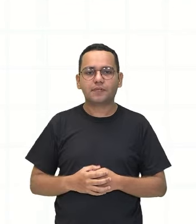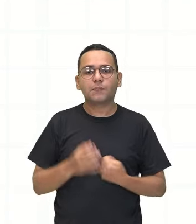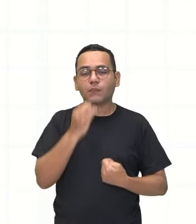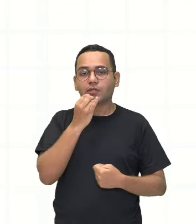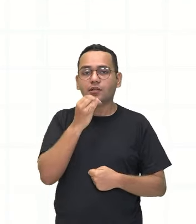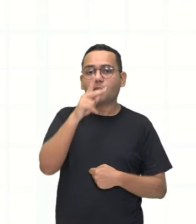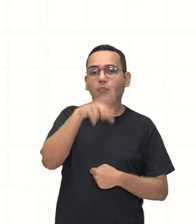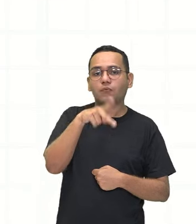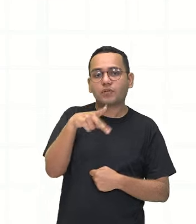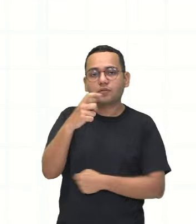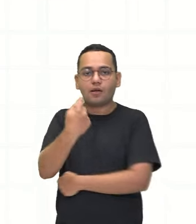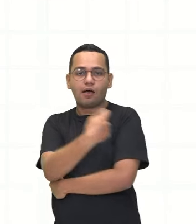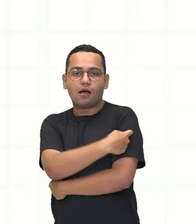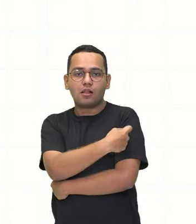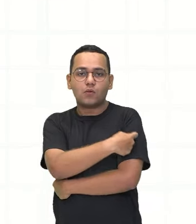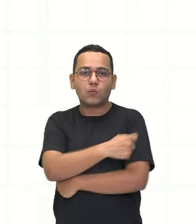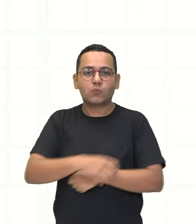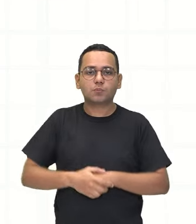professor, aluno,